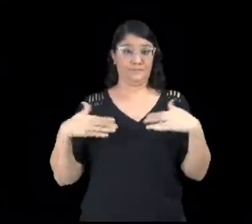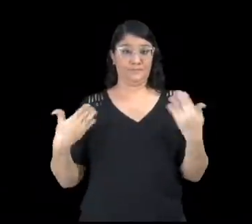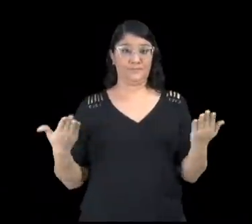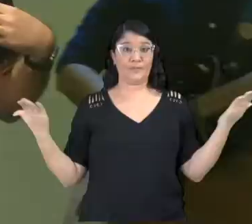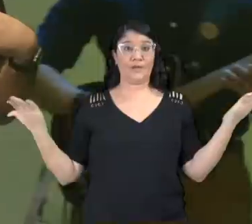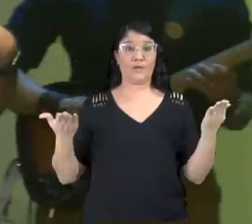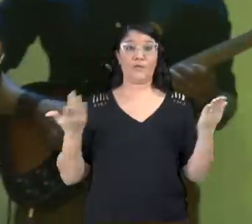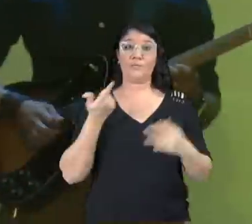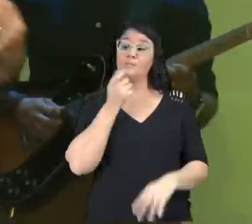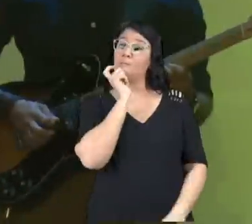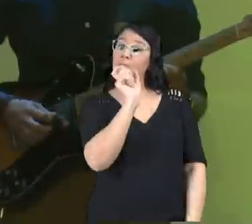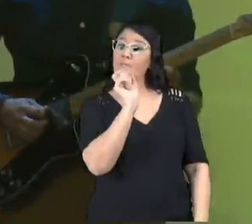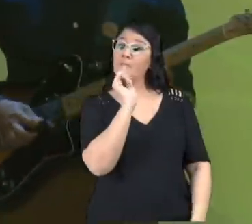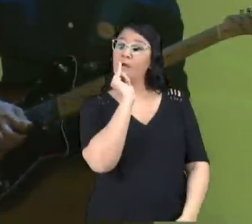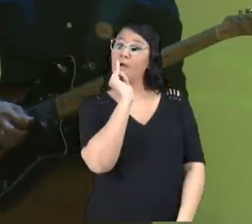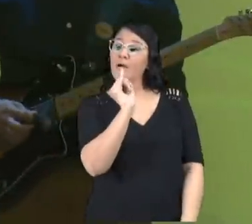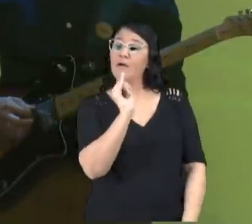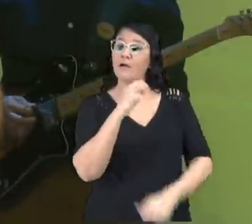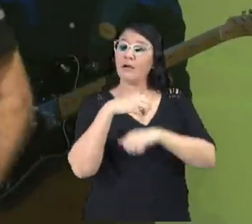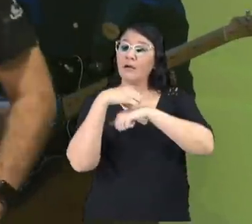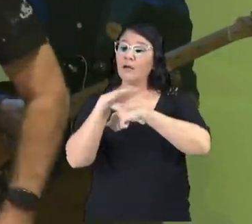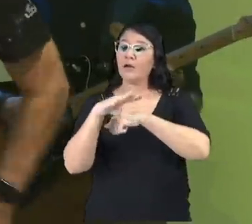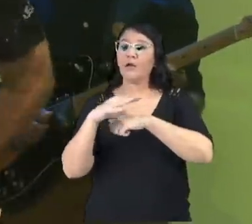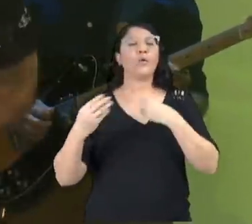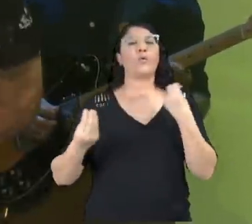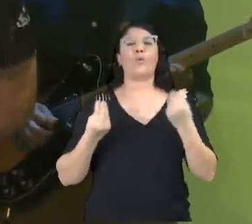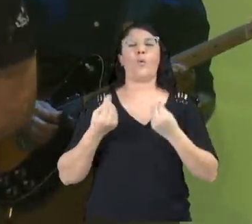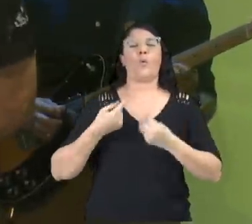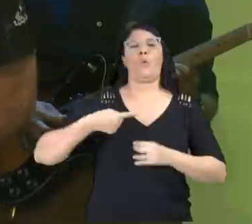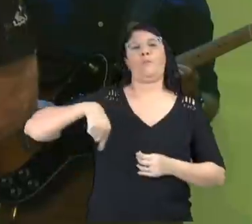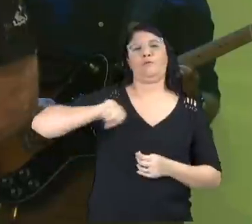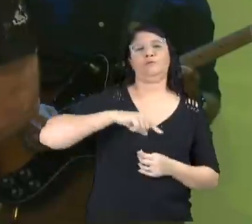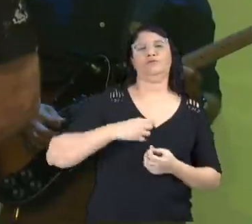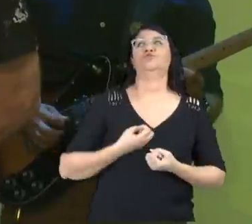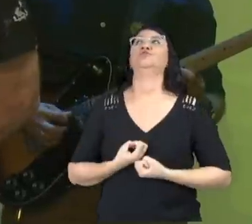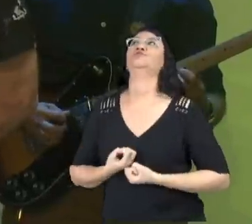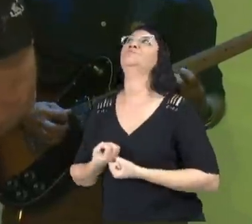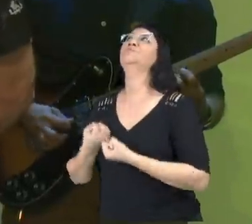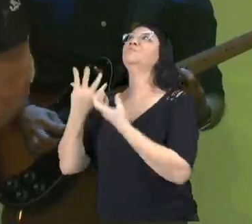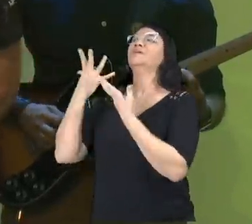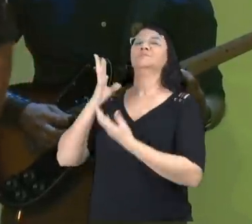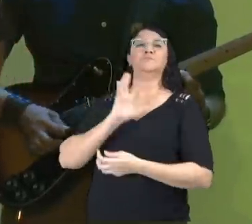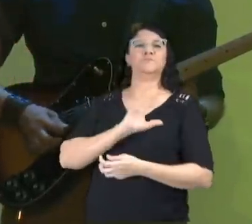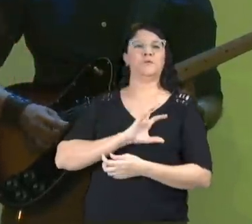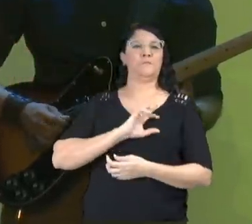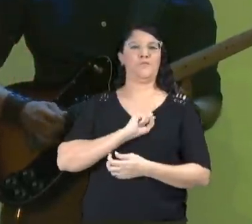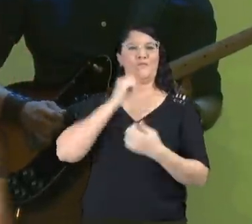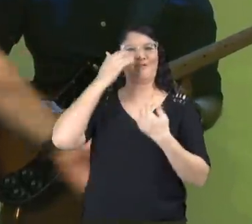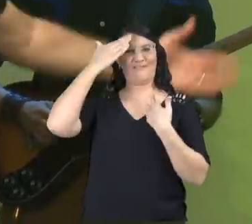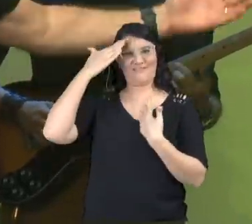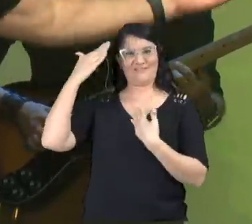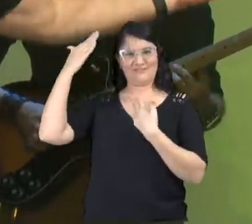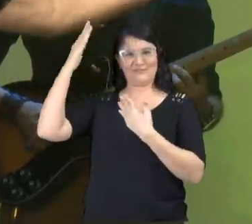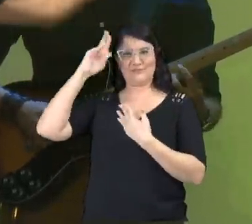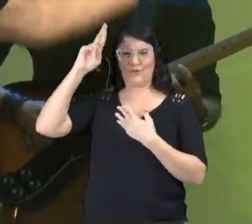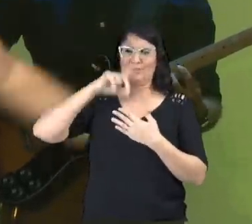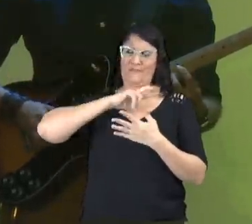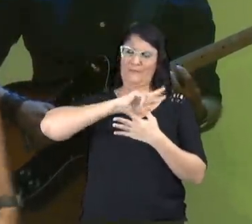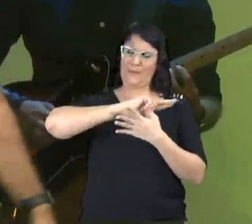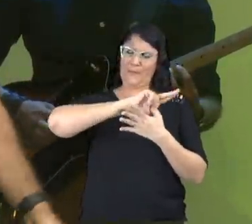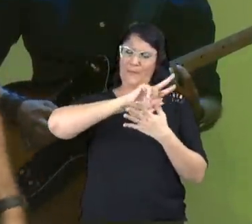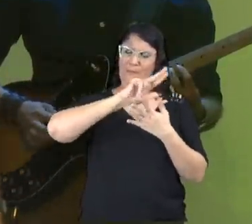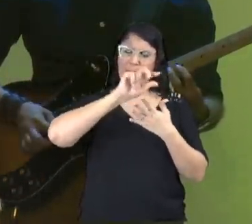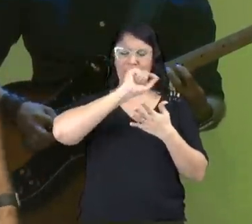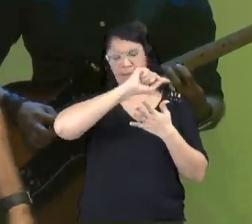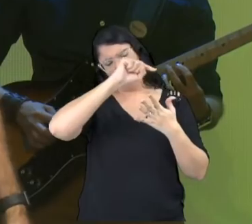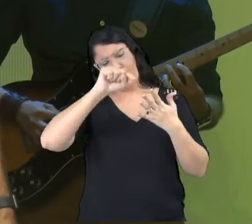sobre como que a gente expressa o nosso amor e a nossa gratidão ao Senhor. São diversas